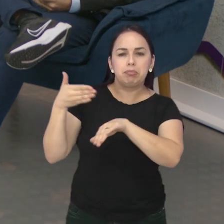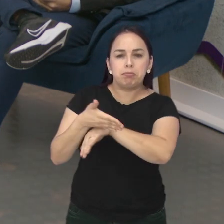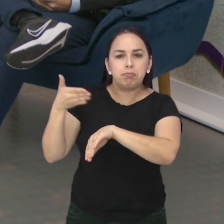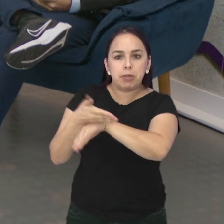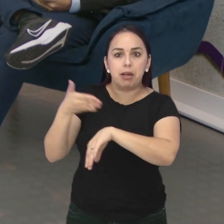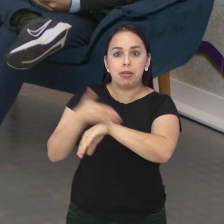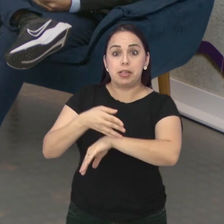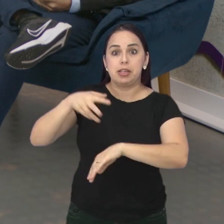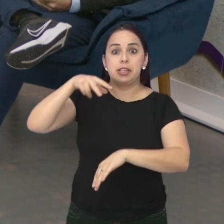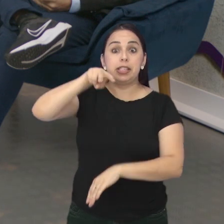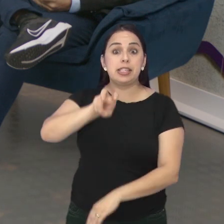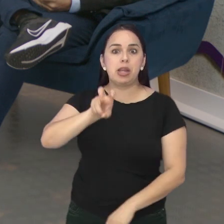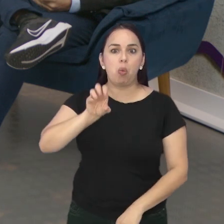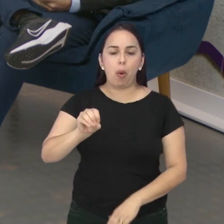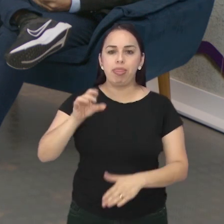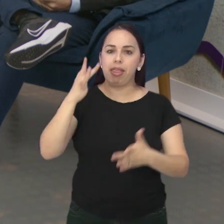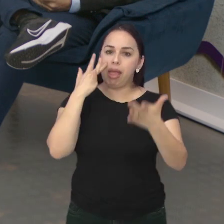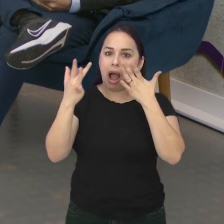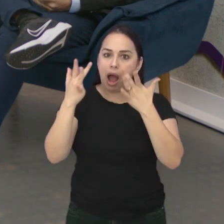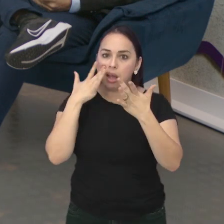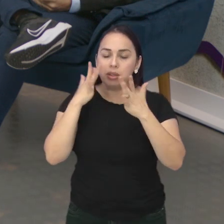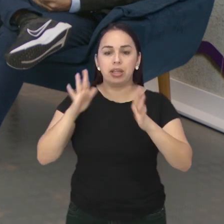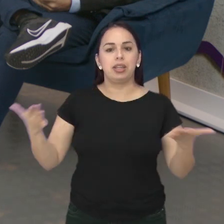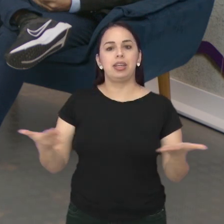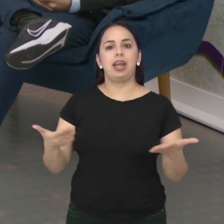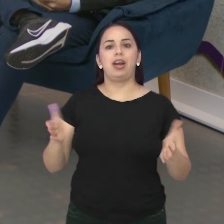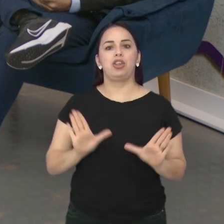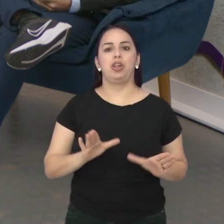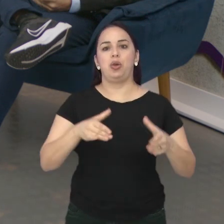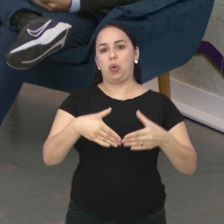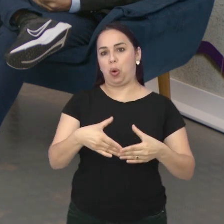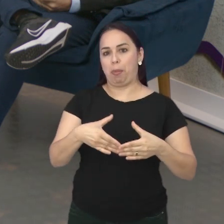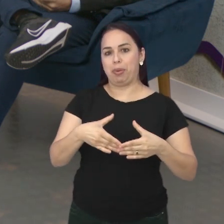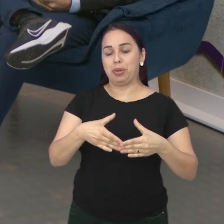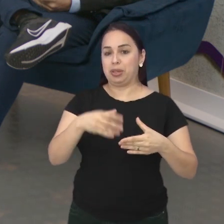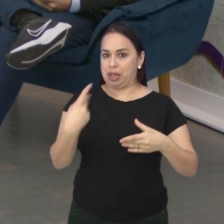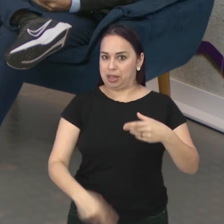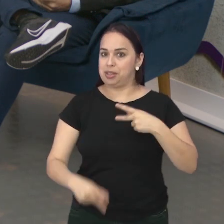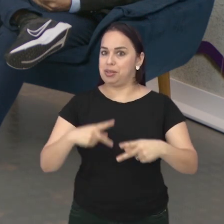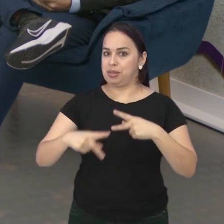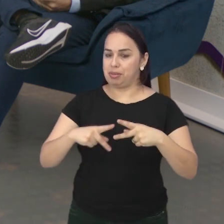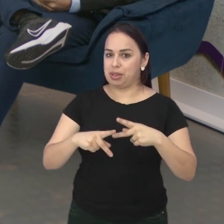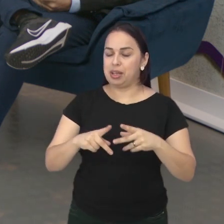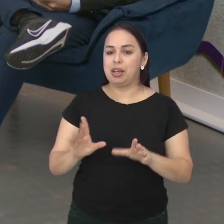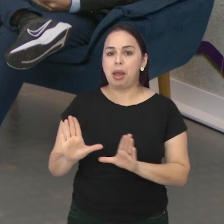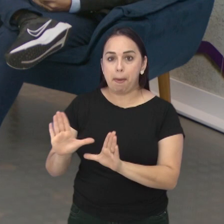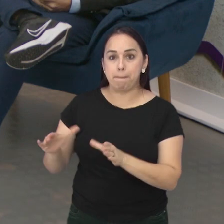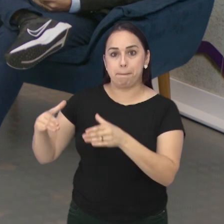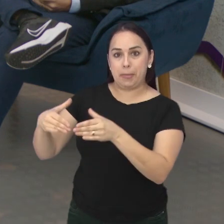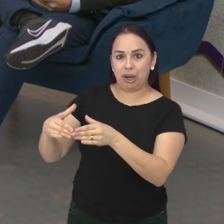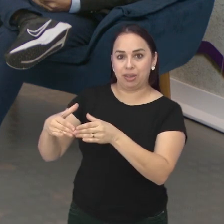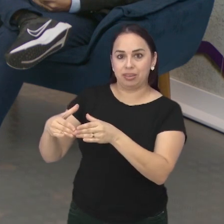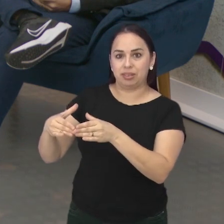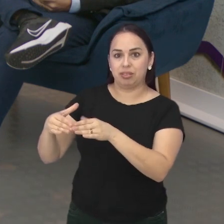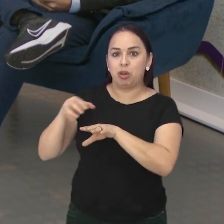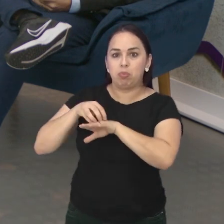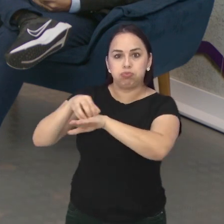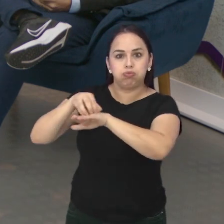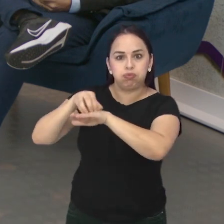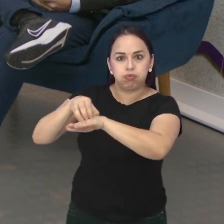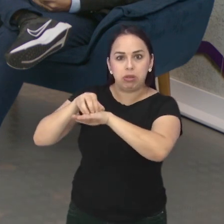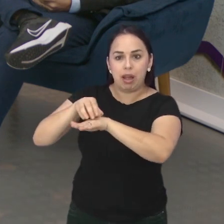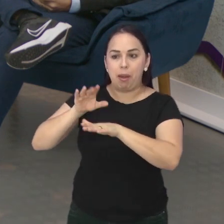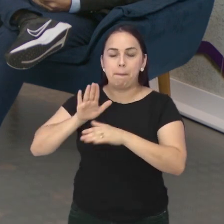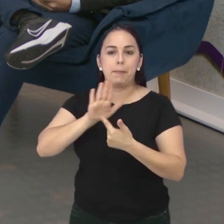50 espetáculos teatrais e atualmente está na Companhia de Teatro da cidade e na companhia do trailer Teatro